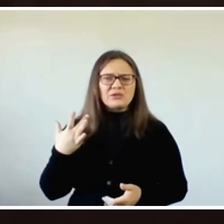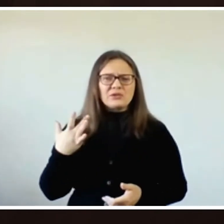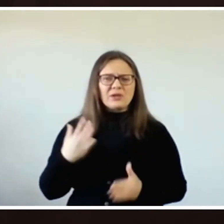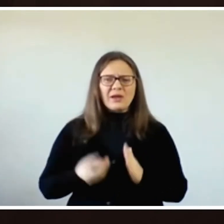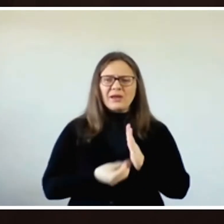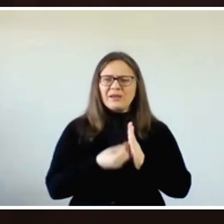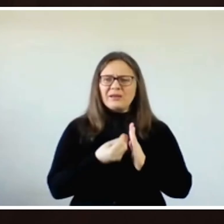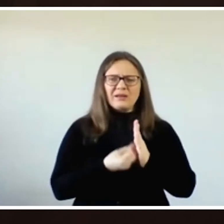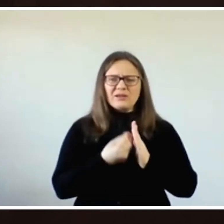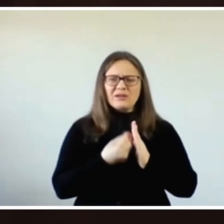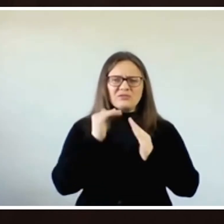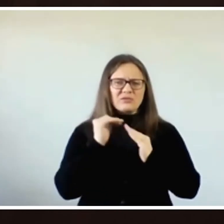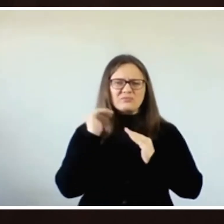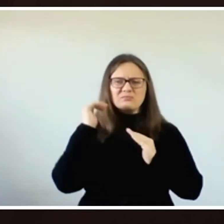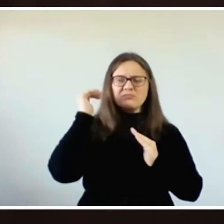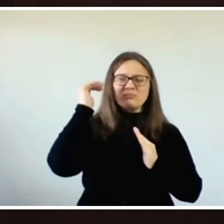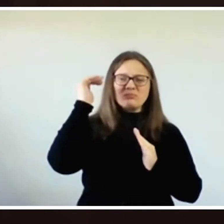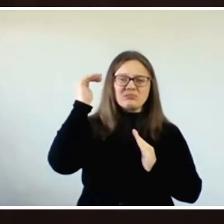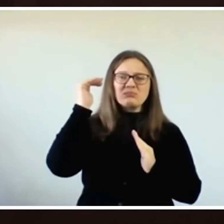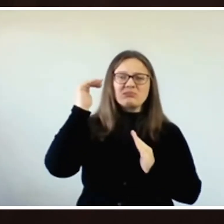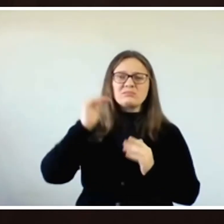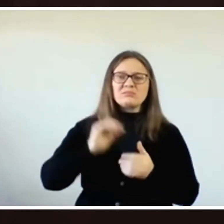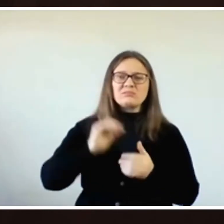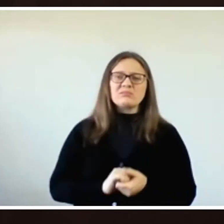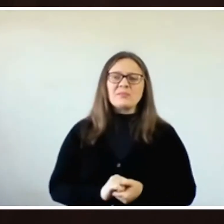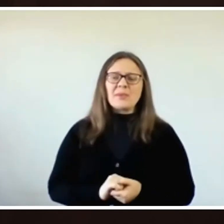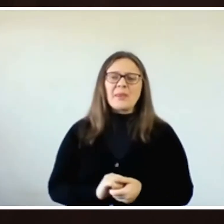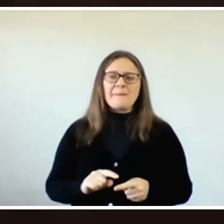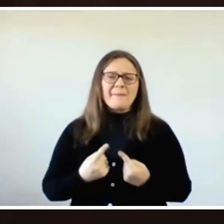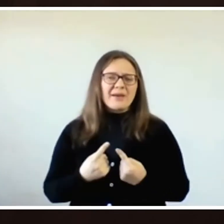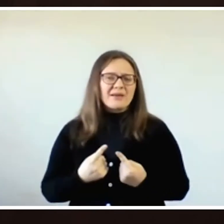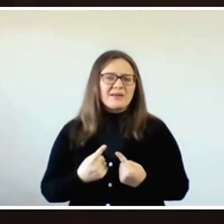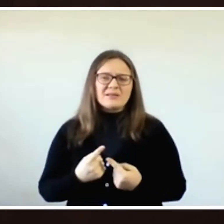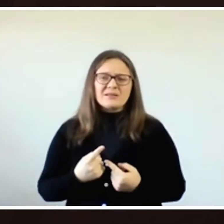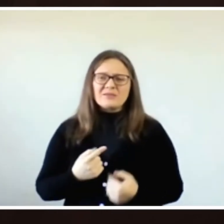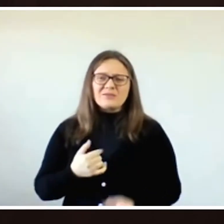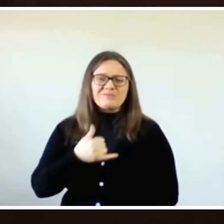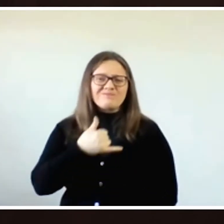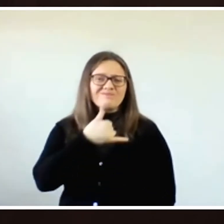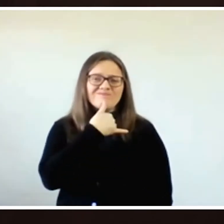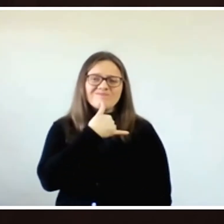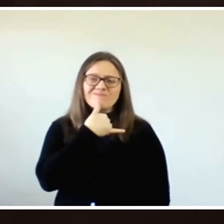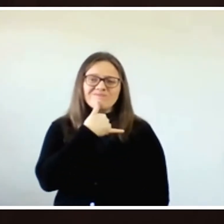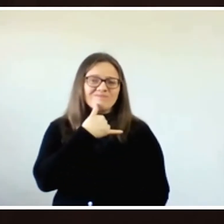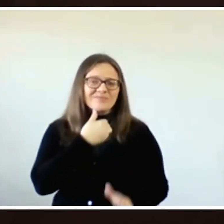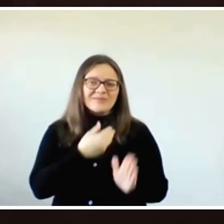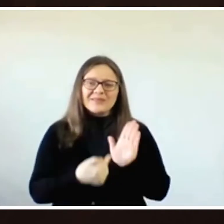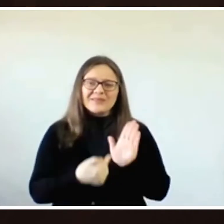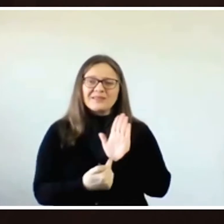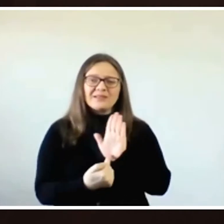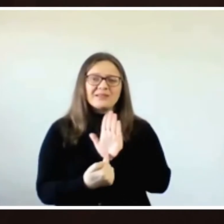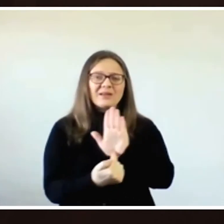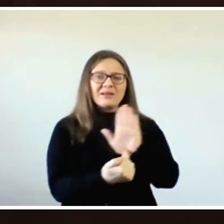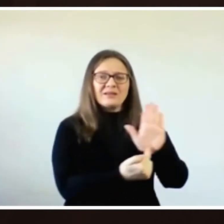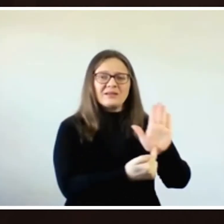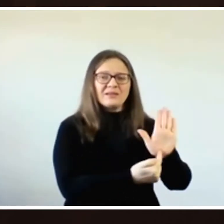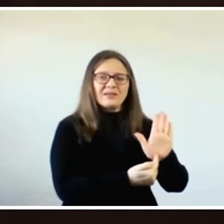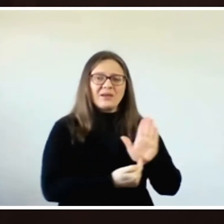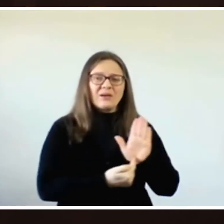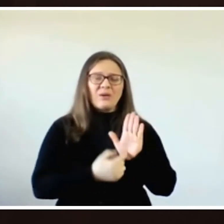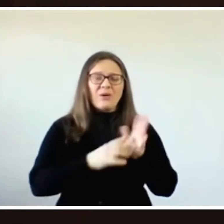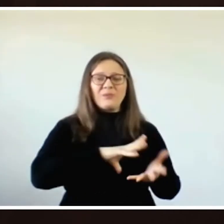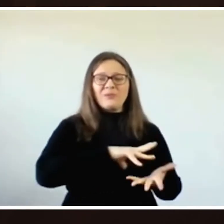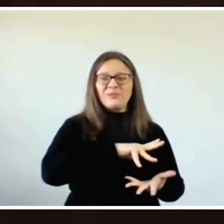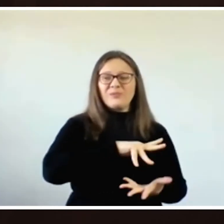alta. Mas foi uma triste demonstração ao mundo da queda brusca da igreja e